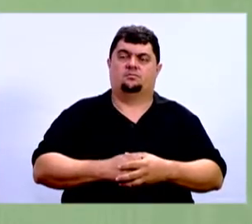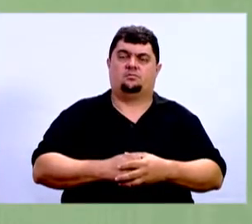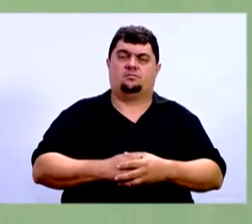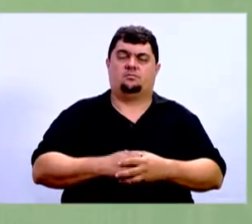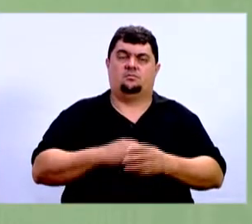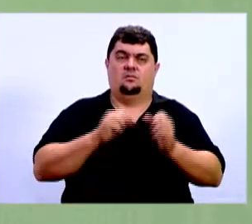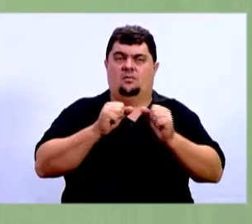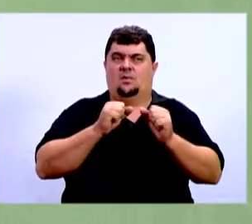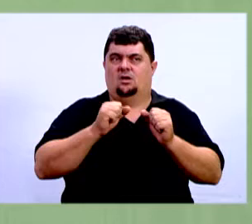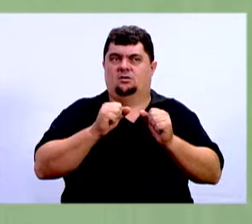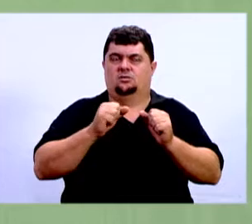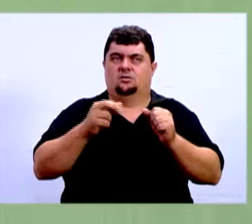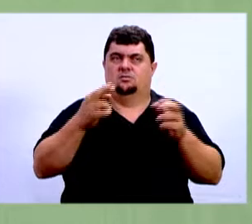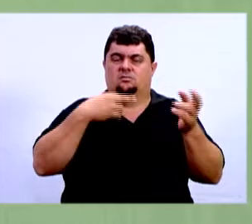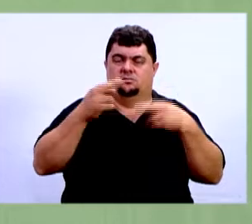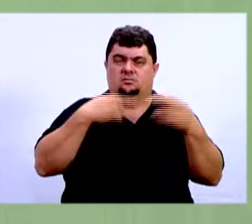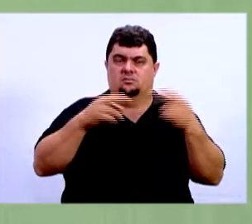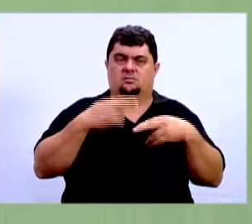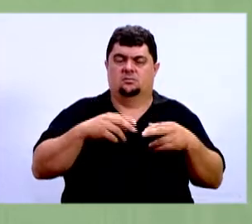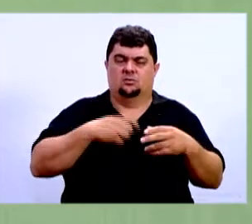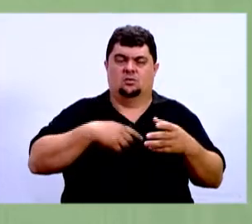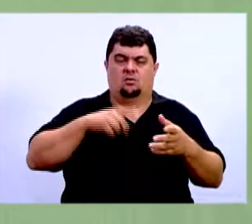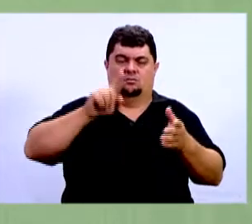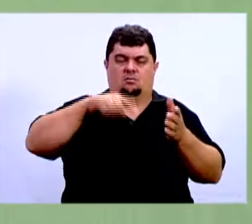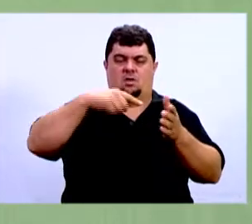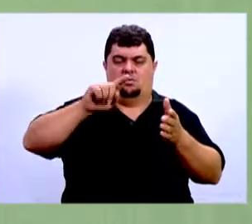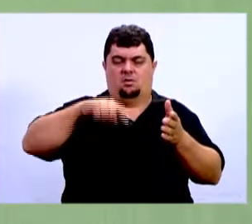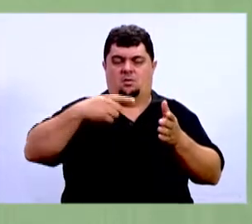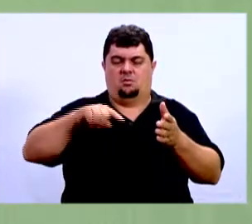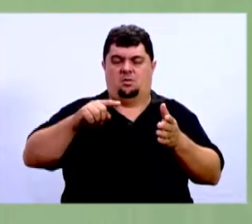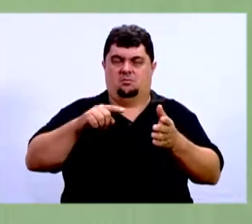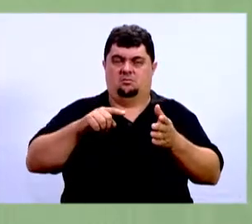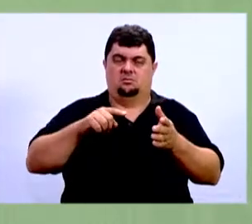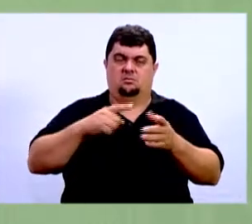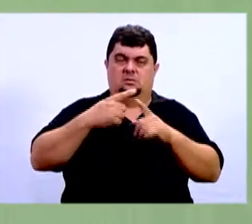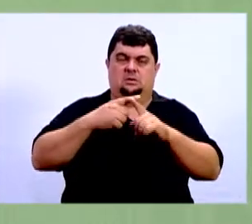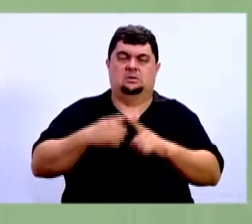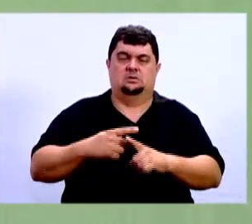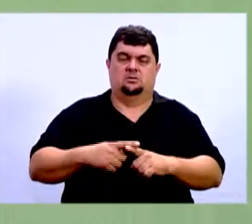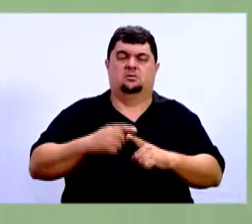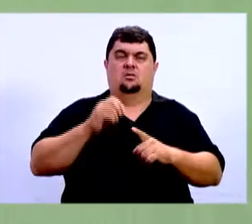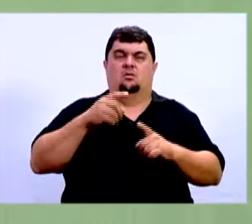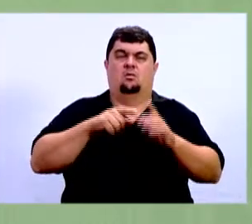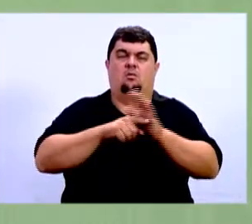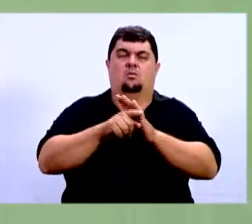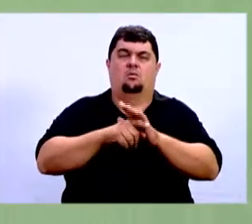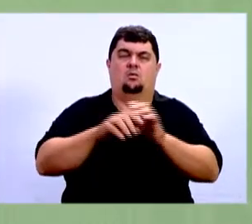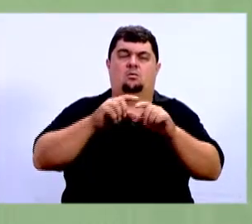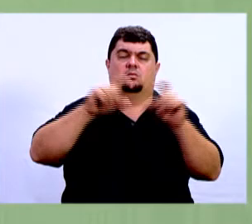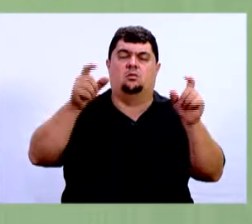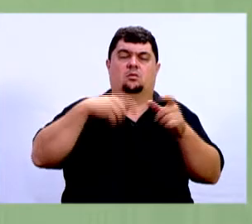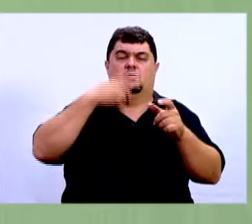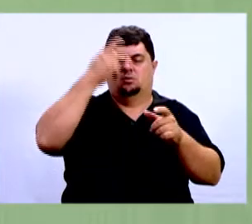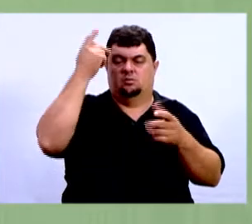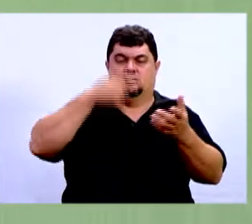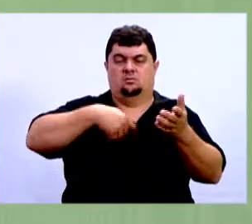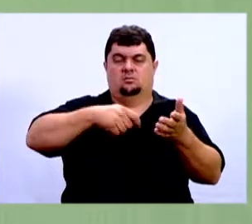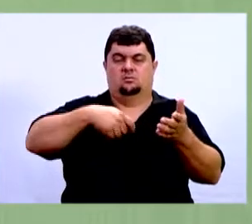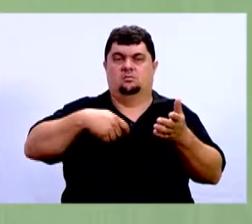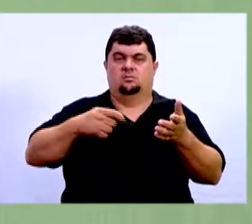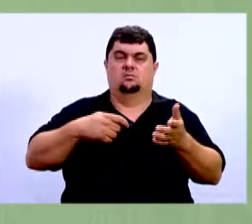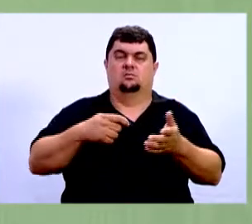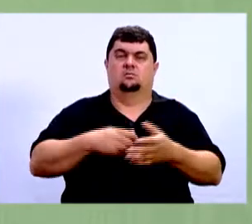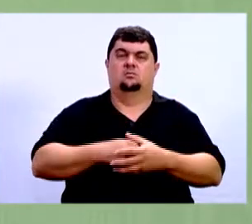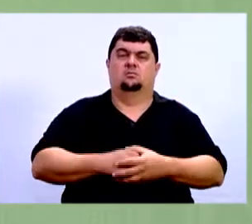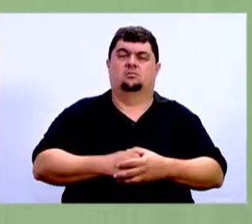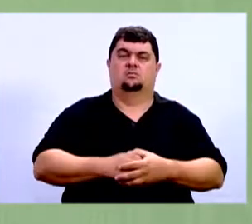já traz todas as respostas, a pessoa só vai marcar X, ou aberto, onde você vai colocar perguntas abertas e a pessoa só vai